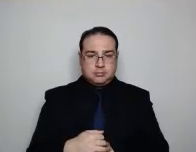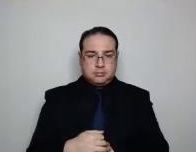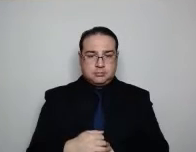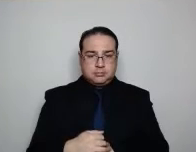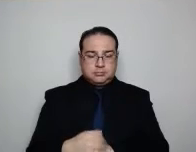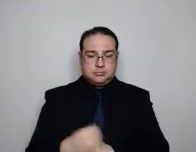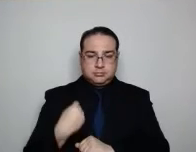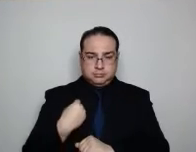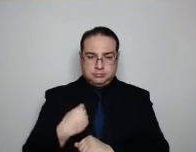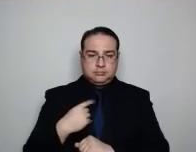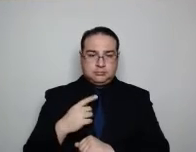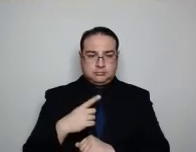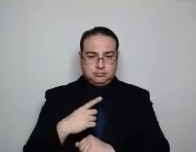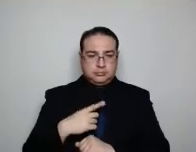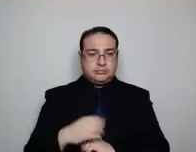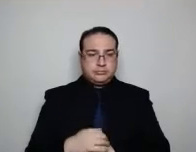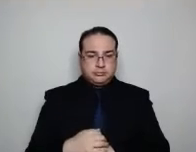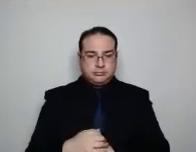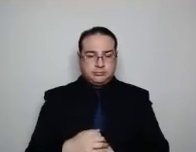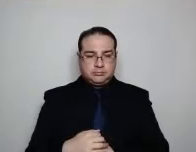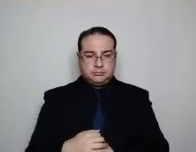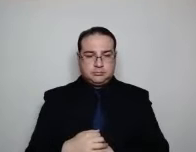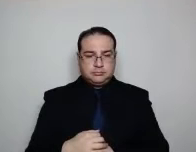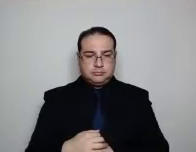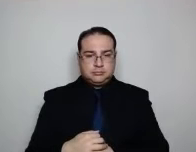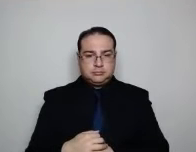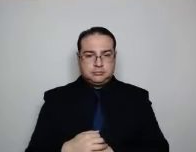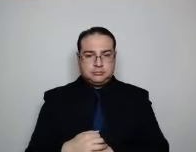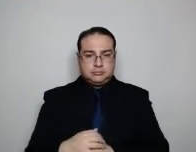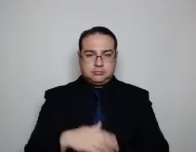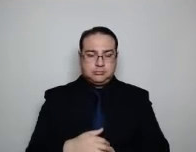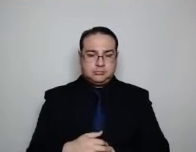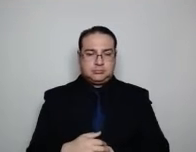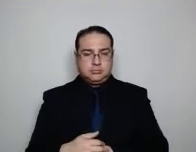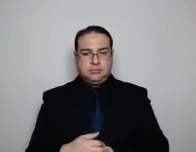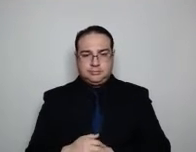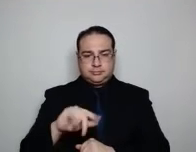João Vitor. Doutor Vitor de Paiva Muniz Ferreira.